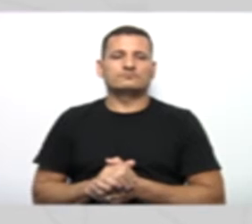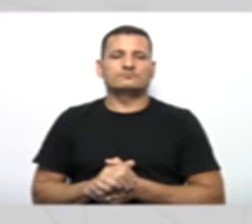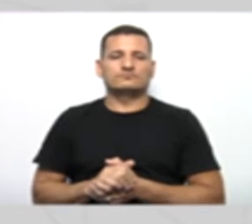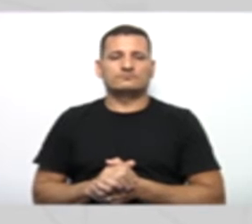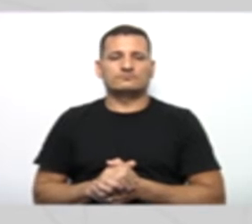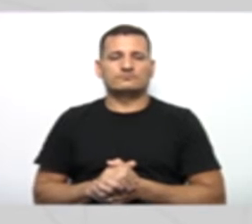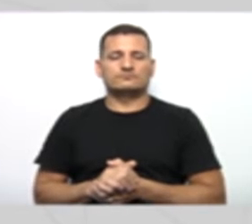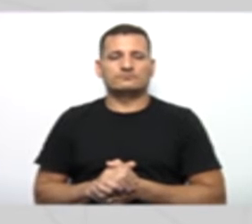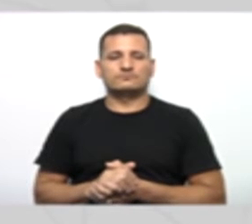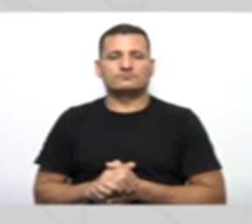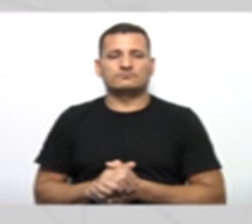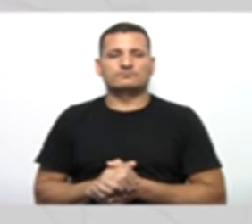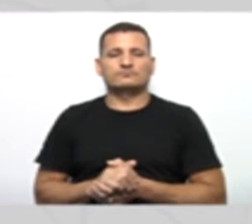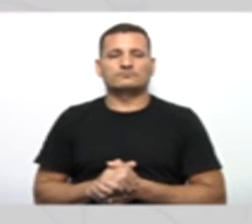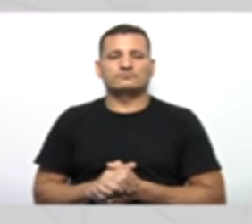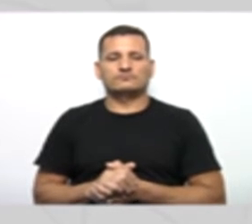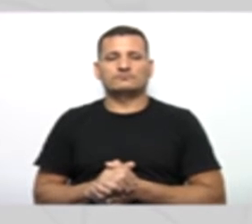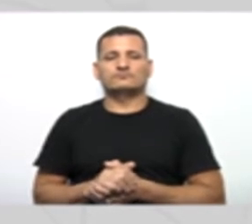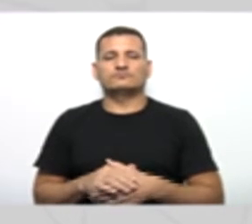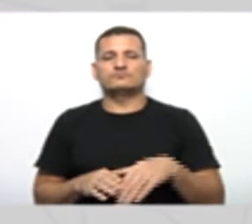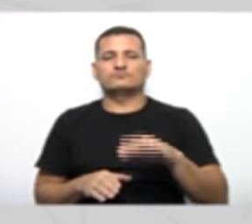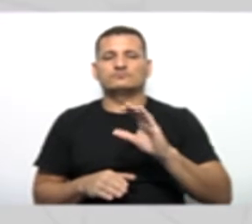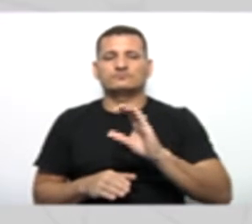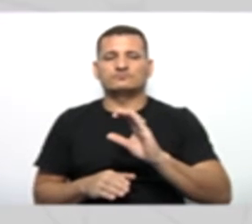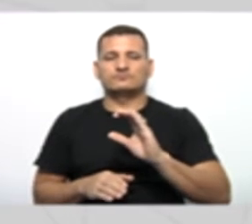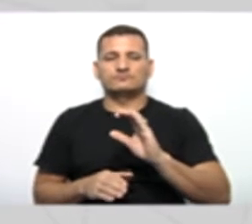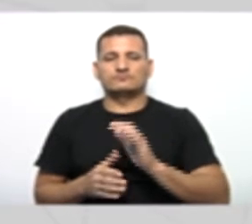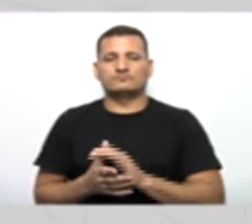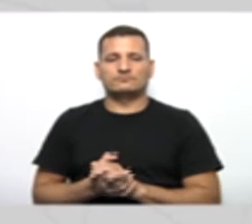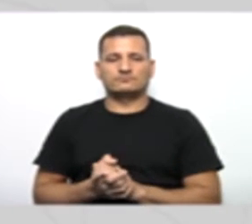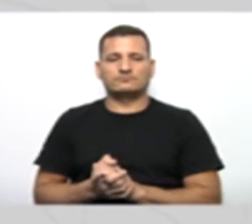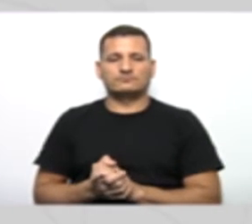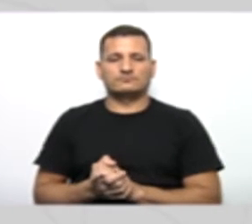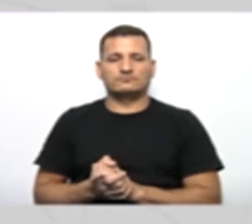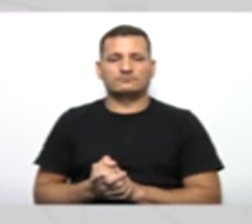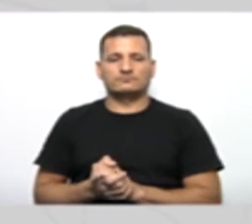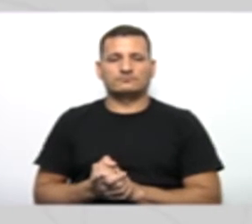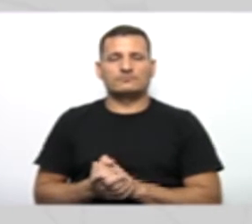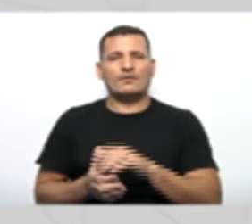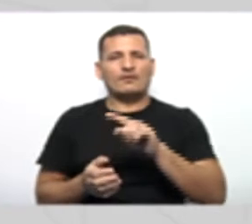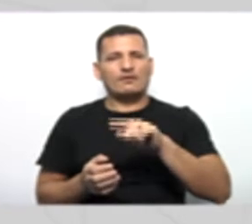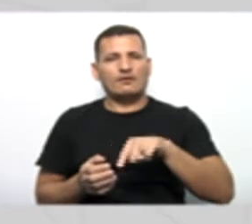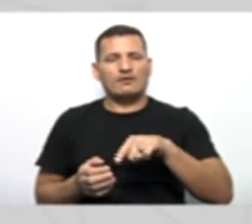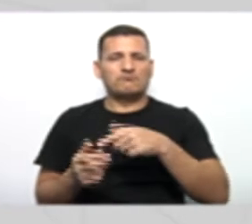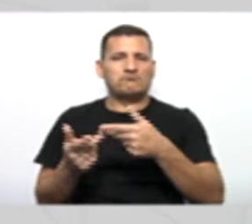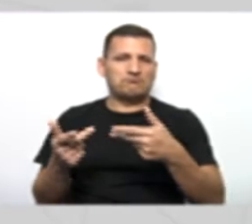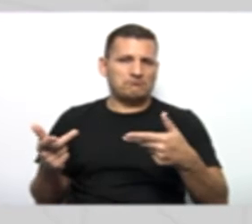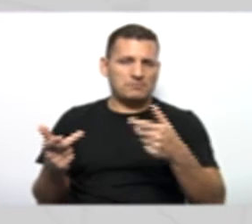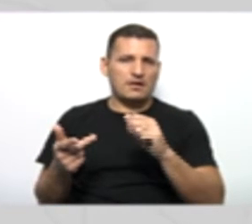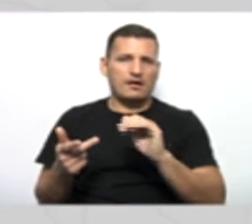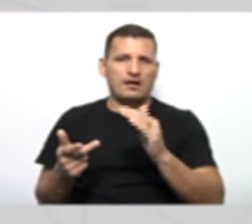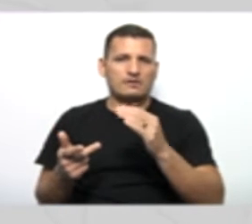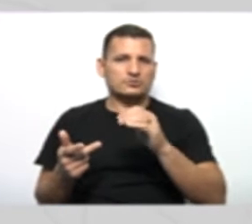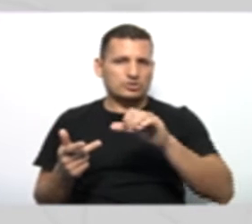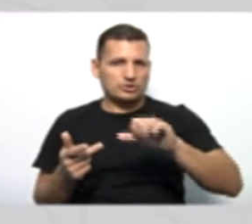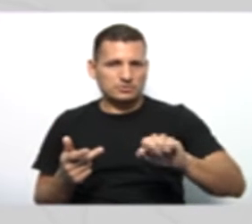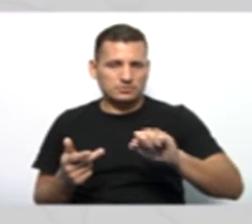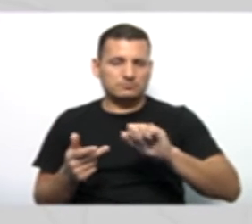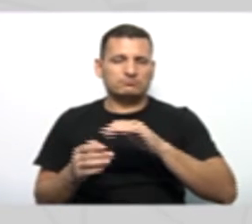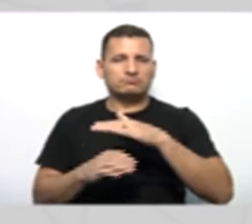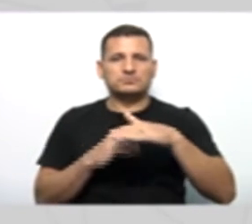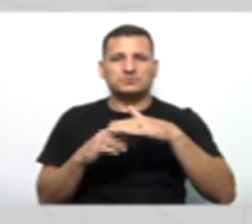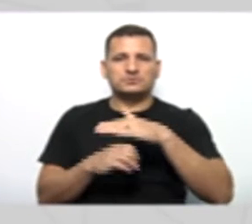ambientais. Letra C. Ecoeficiência são as ações da empresa que